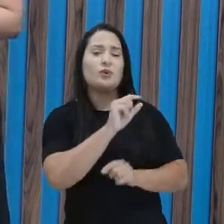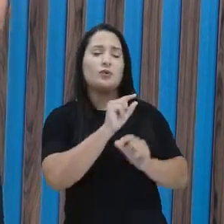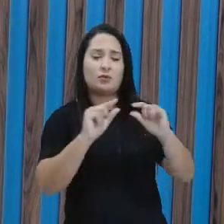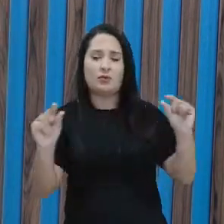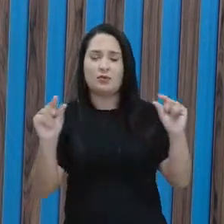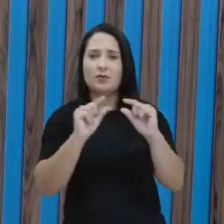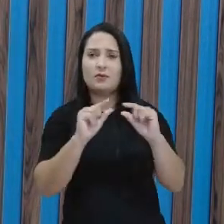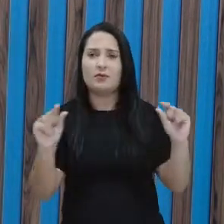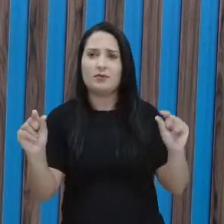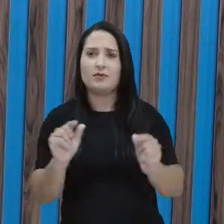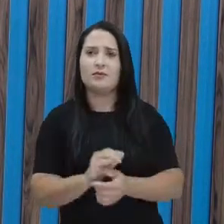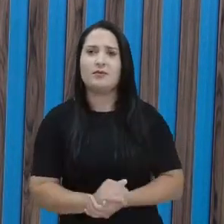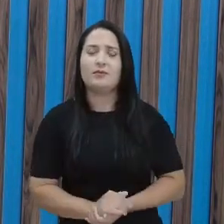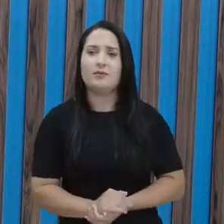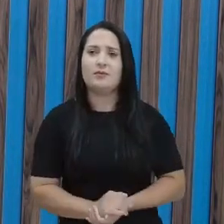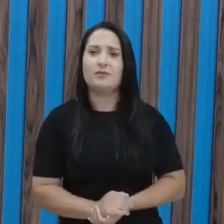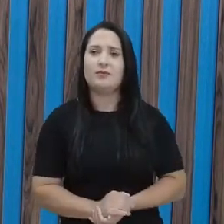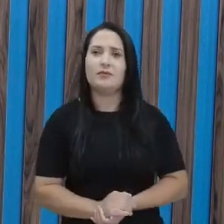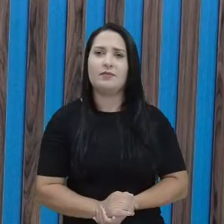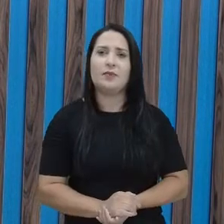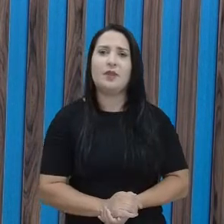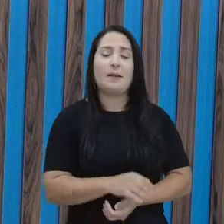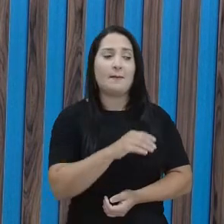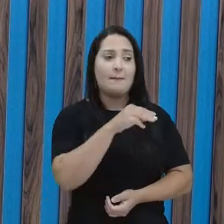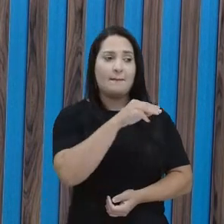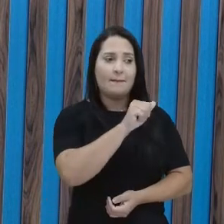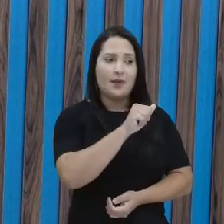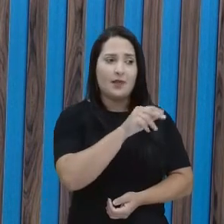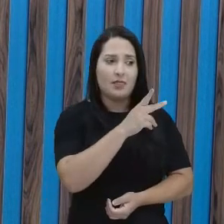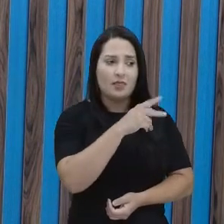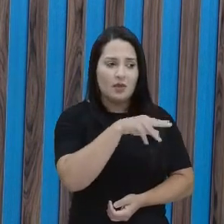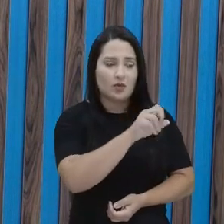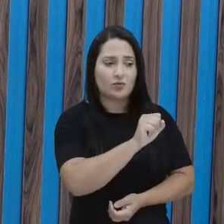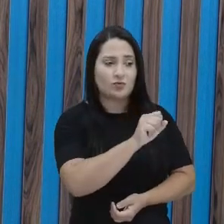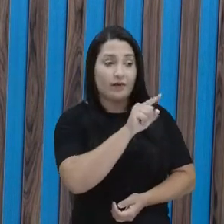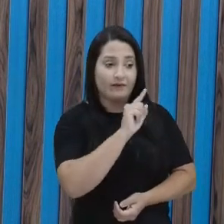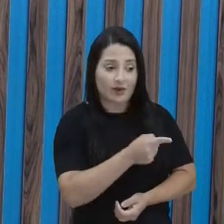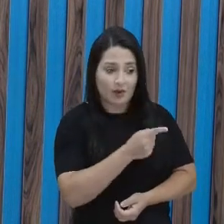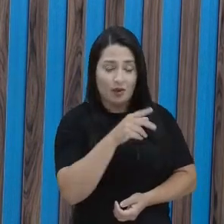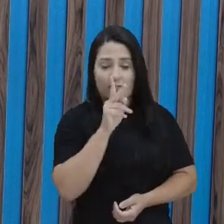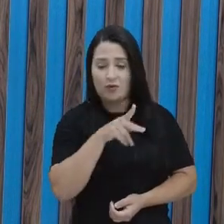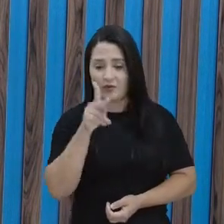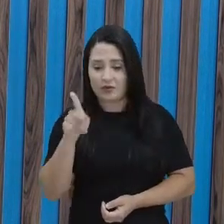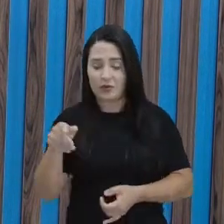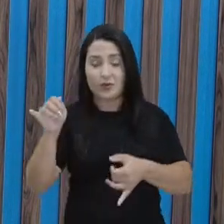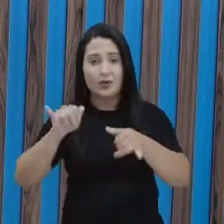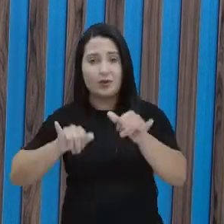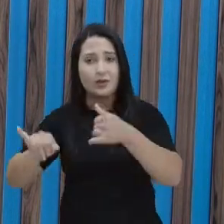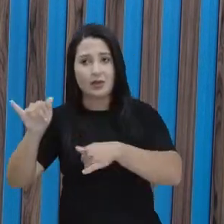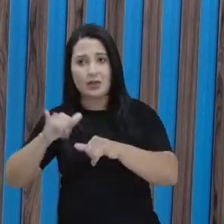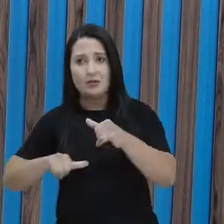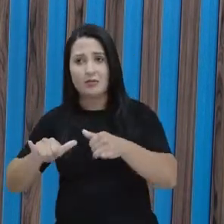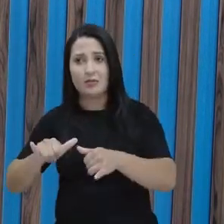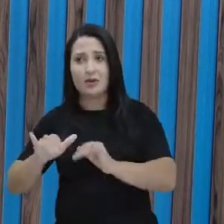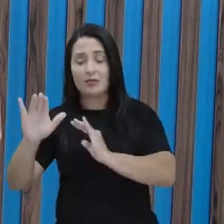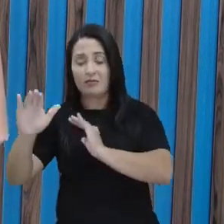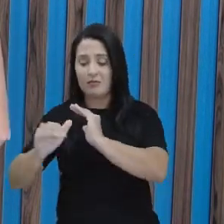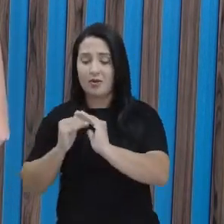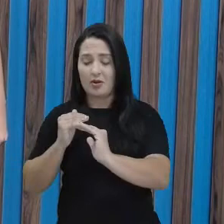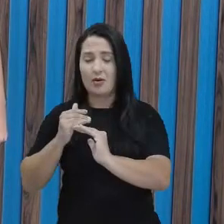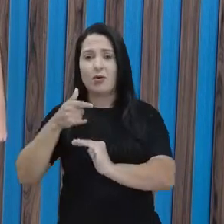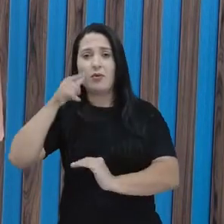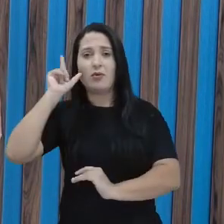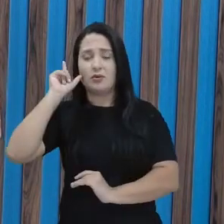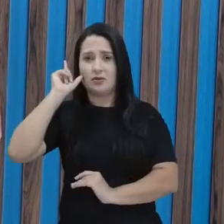fala, né? Ó, Mateus, o professor de Química, e aí, Mateus, vírgula, o professor de Química, me mandou o e-mail